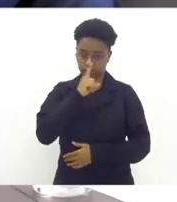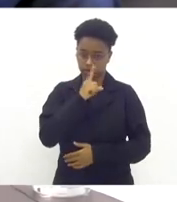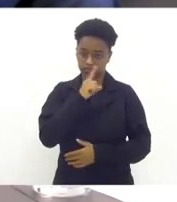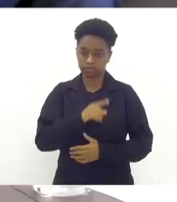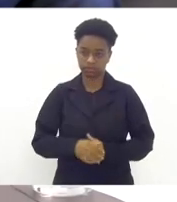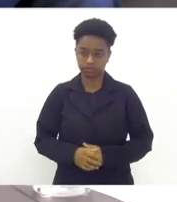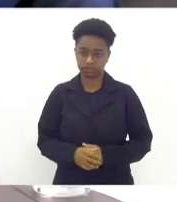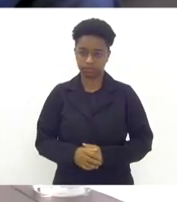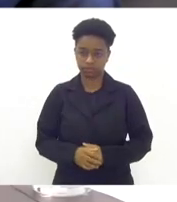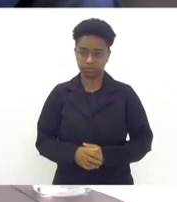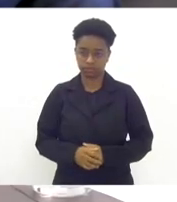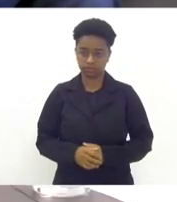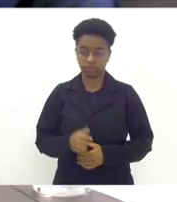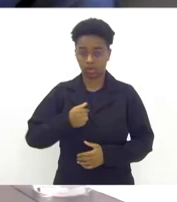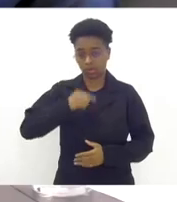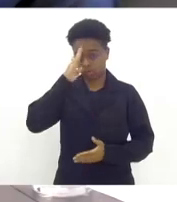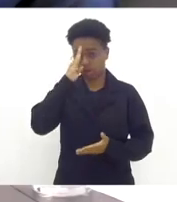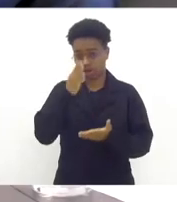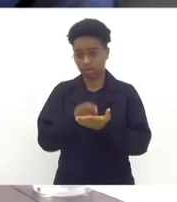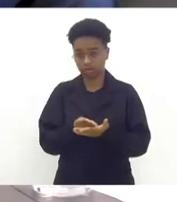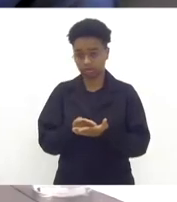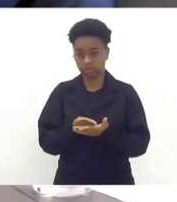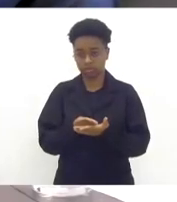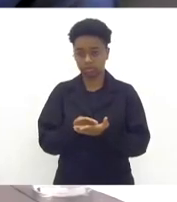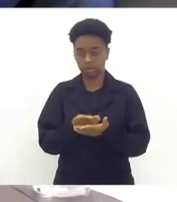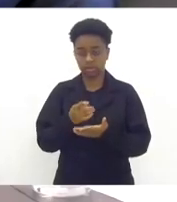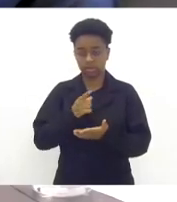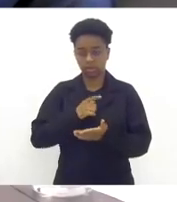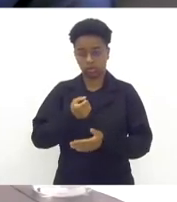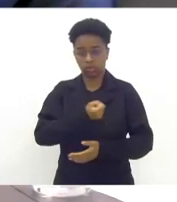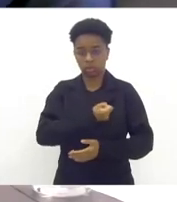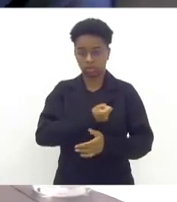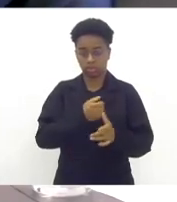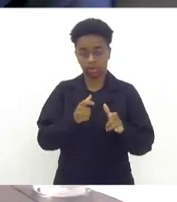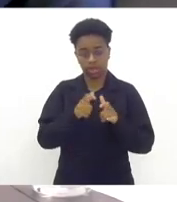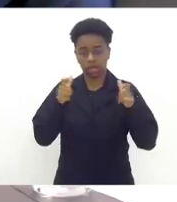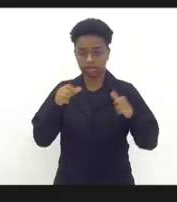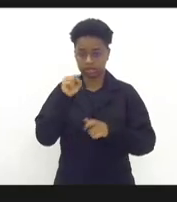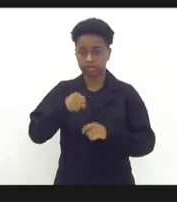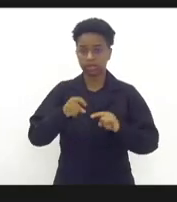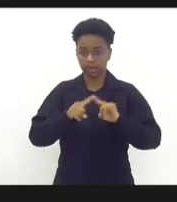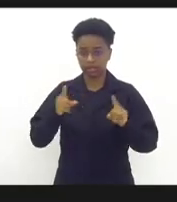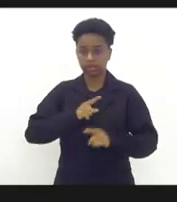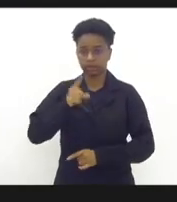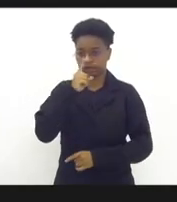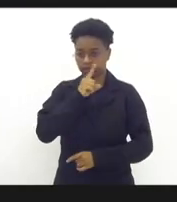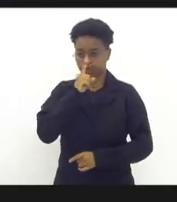Mas o número, acredito que seja grande, sim. Mas há falhas.